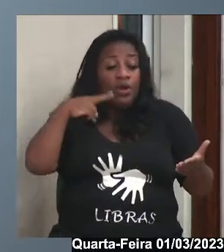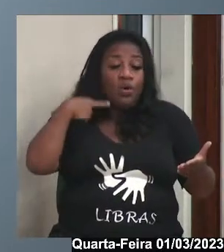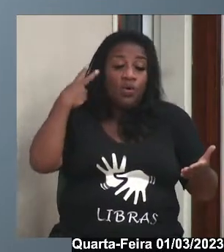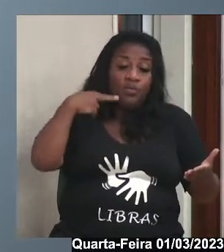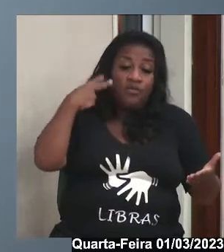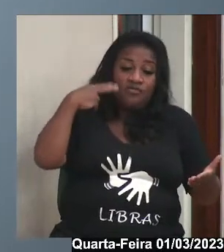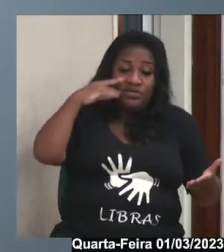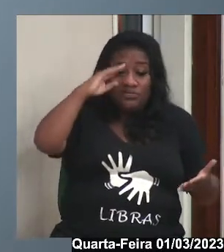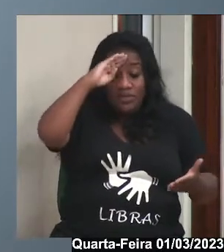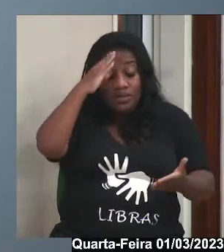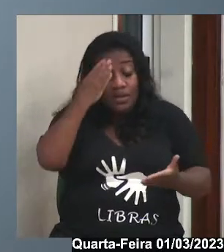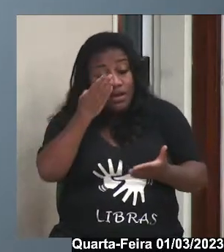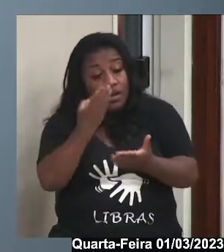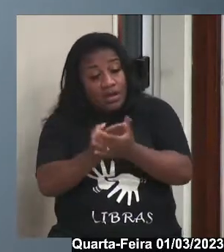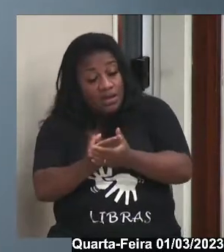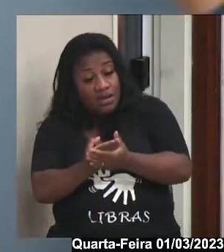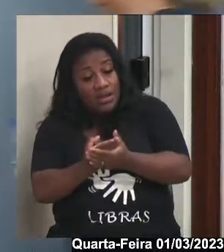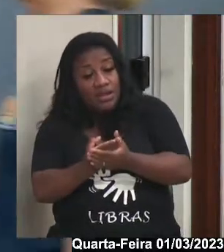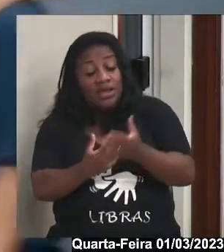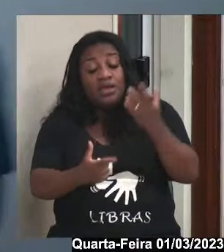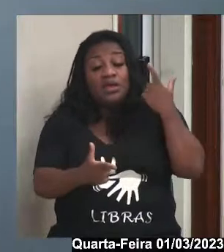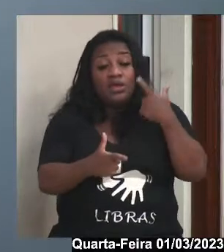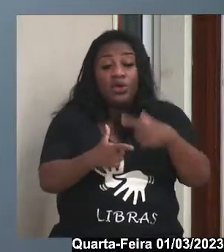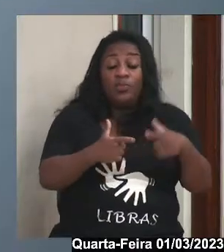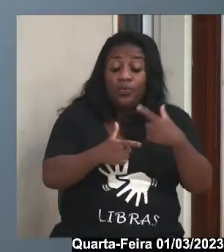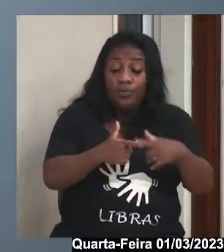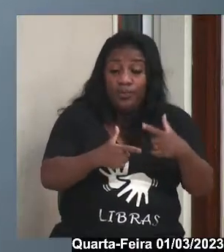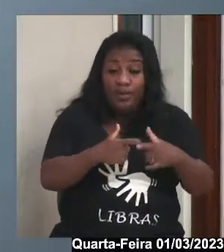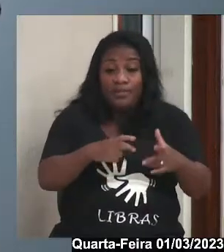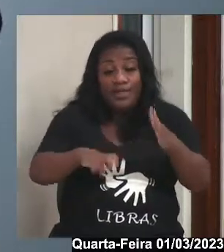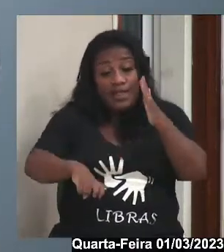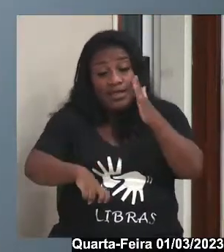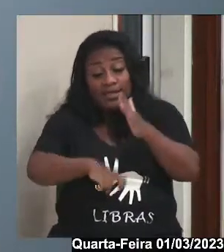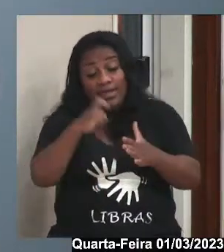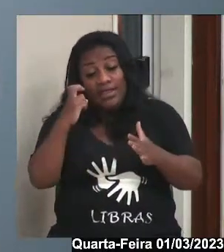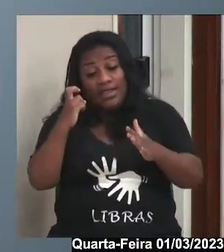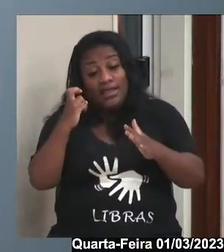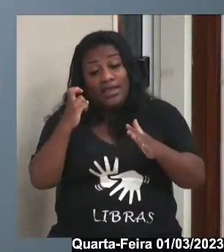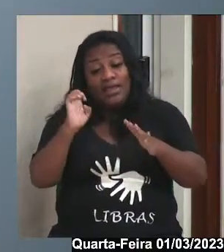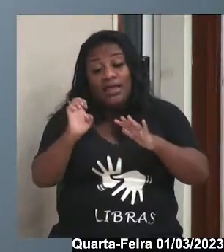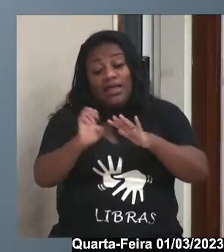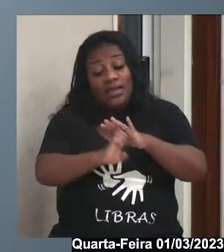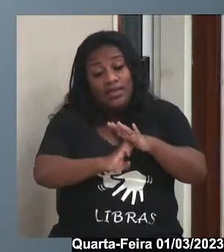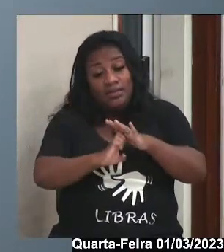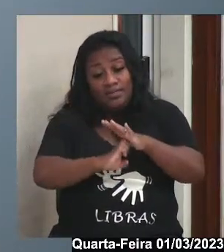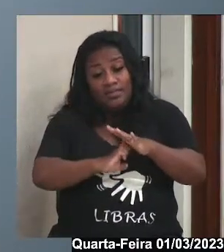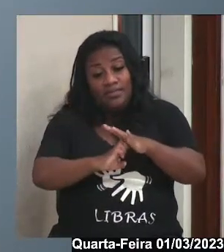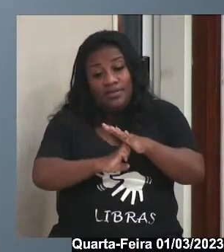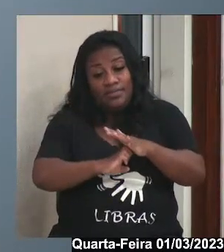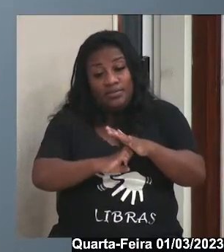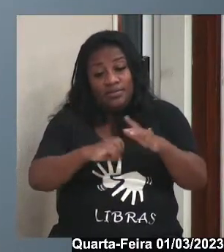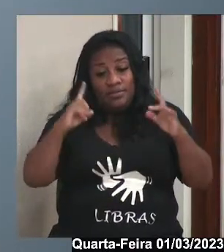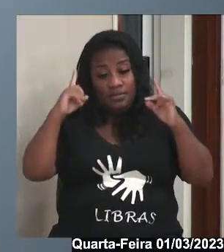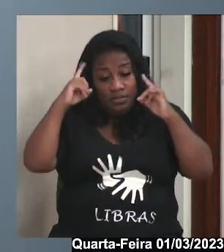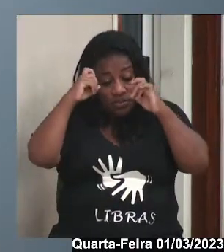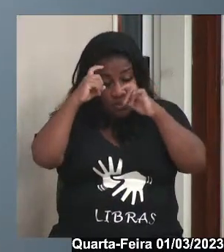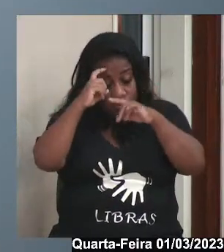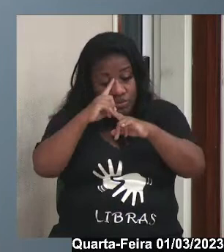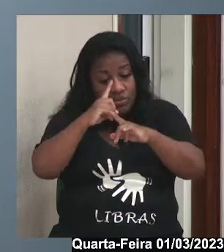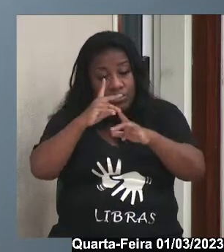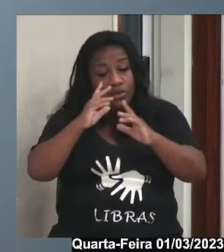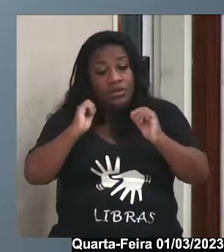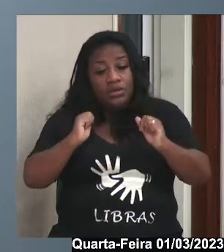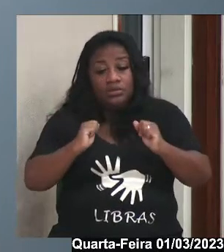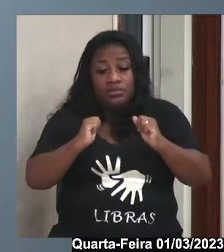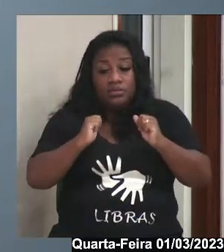um vereador eleito, acreditar que o problema vai ser da quinta empresa agora, prefeito. É muito difícil acreditar nisso. Eu